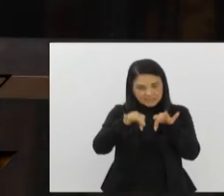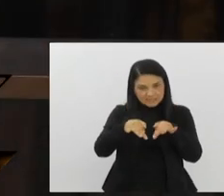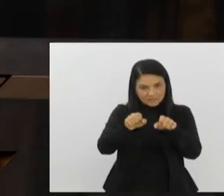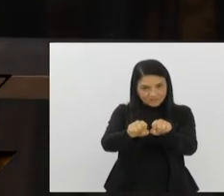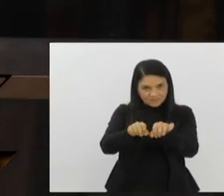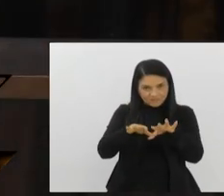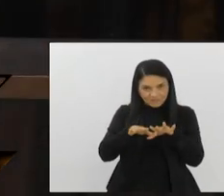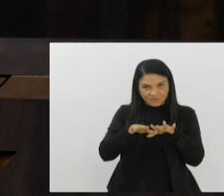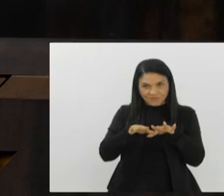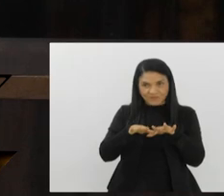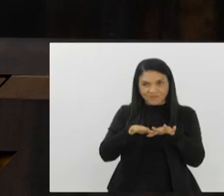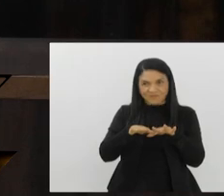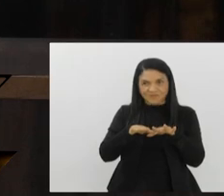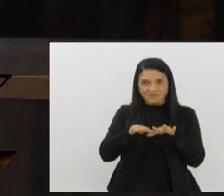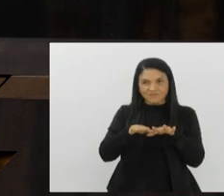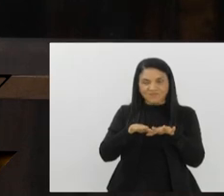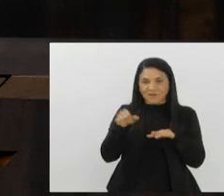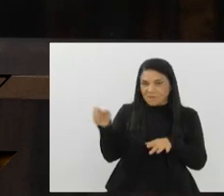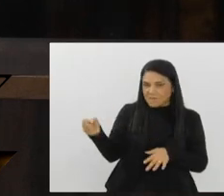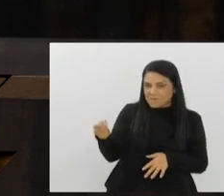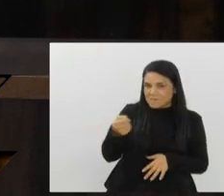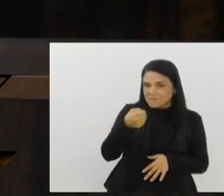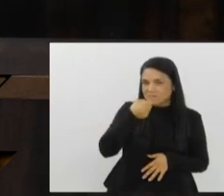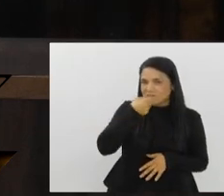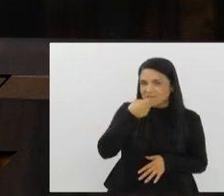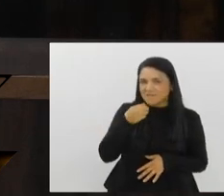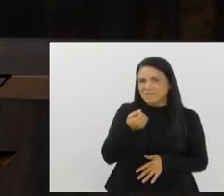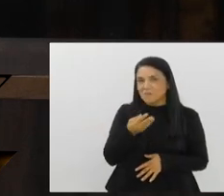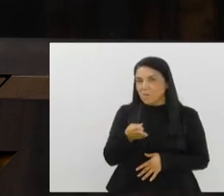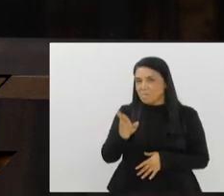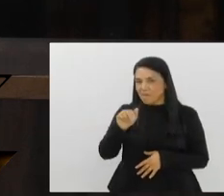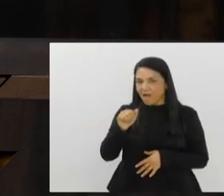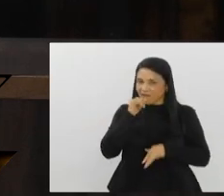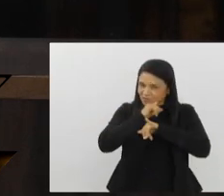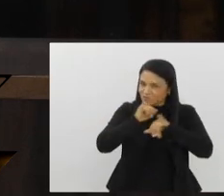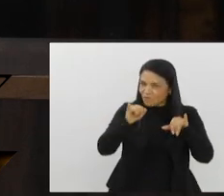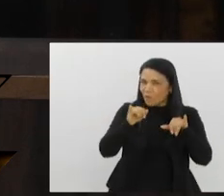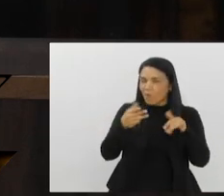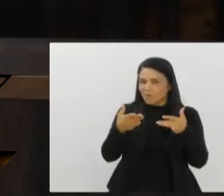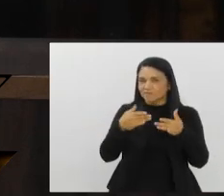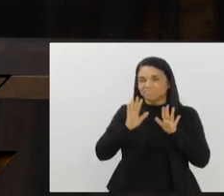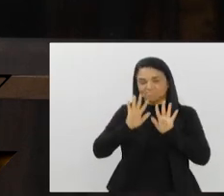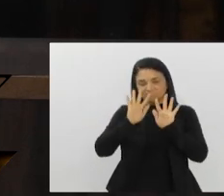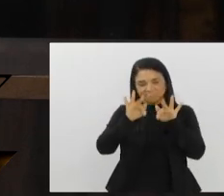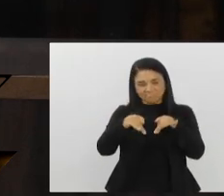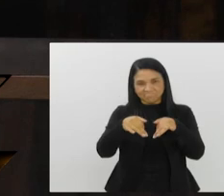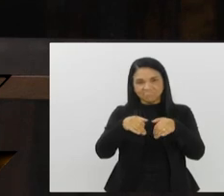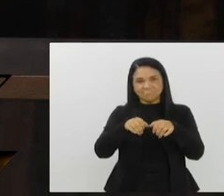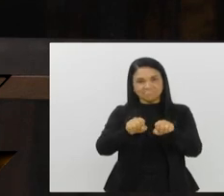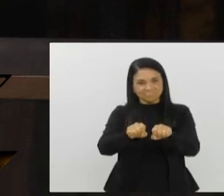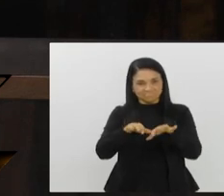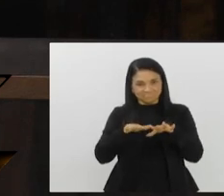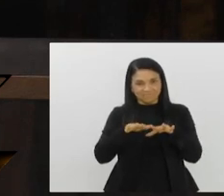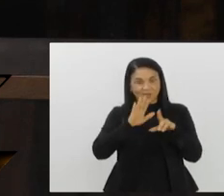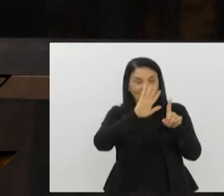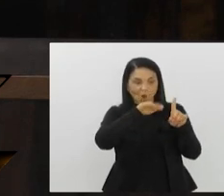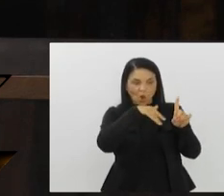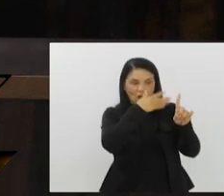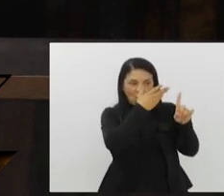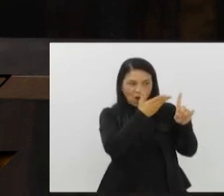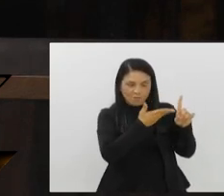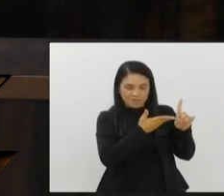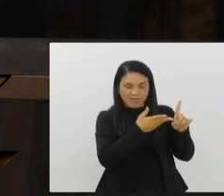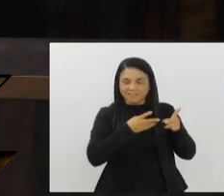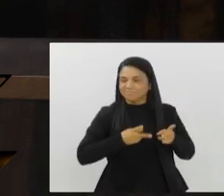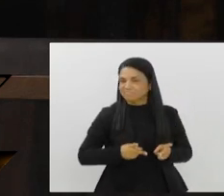logo em seguida isso será devidamente informado Então declaro encerrada sessão mas não a homenagem que será